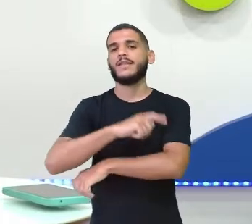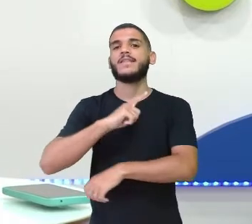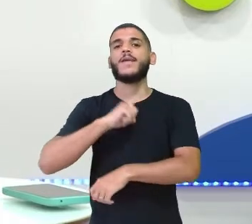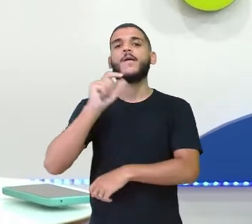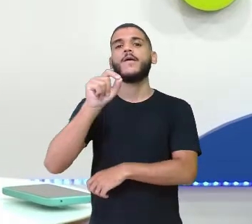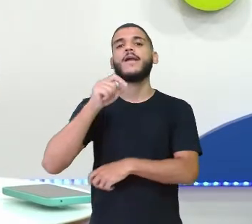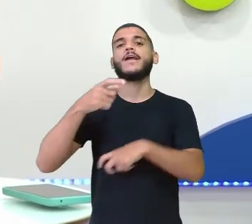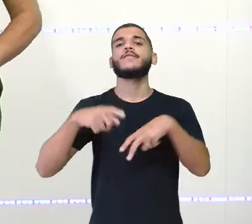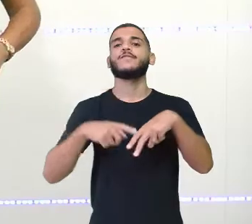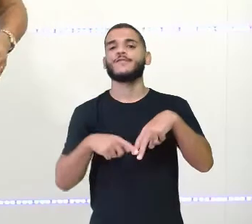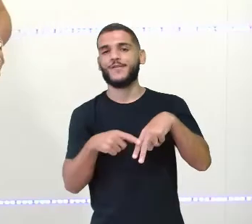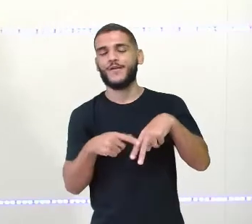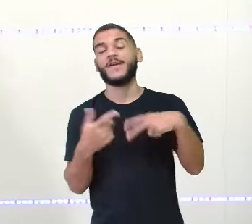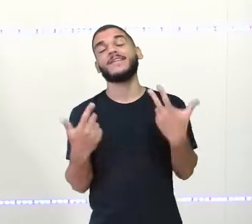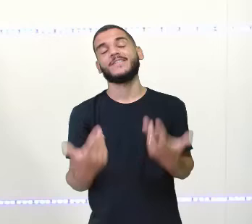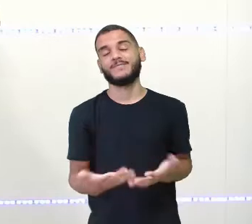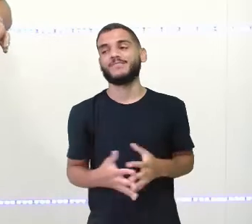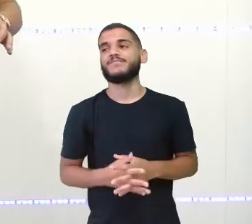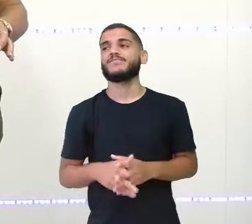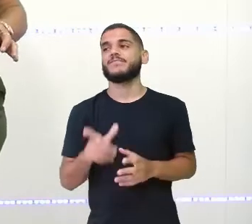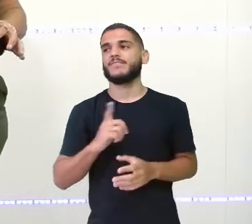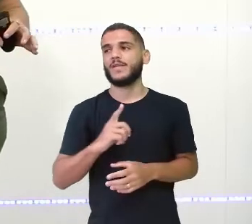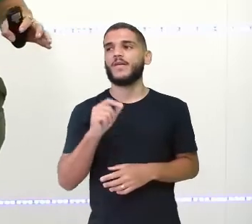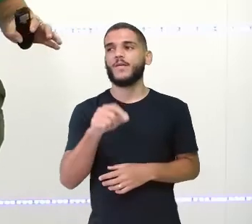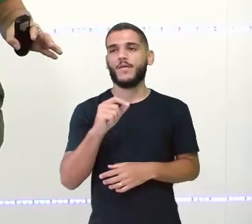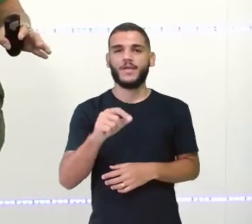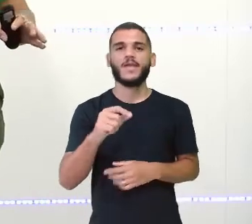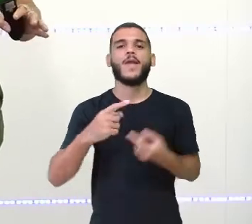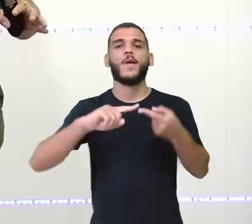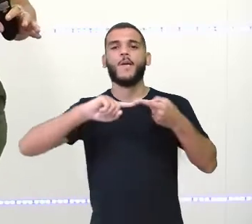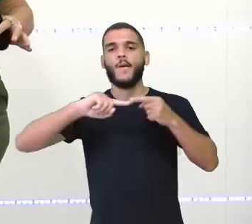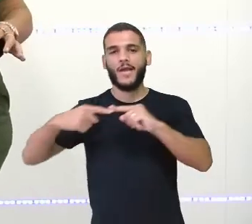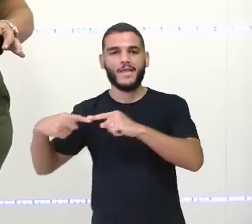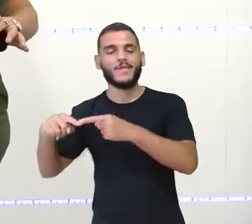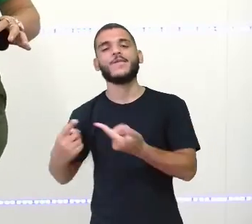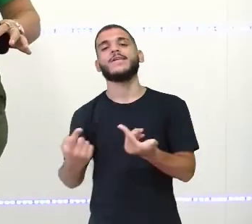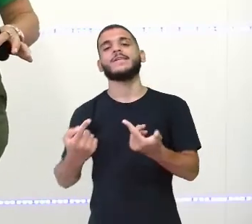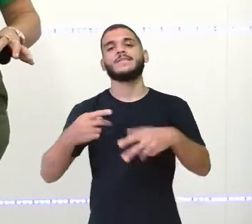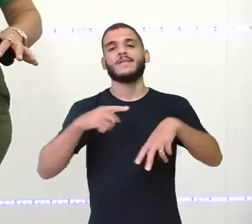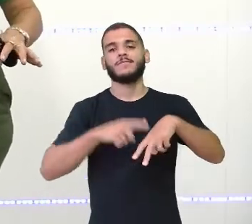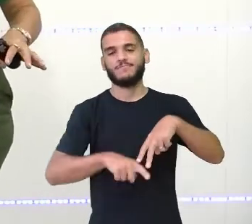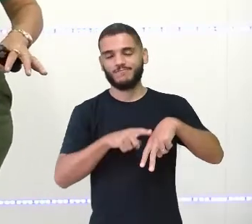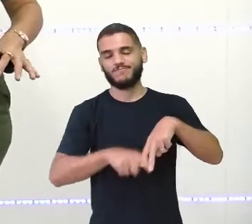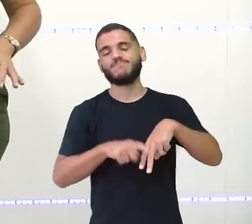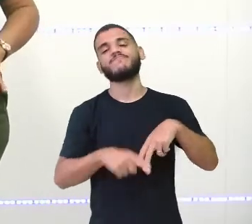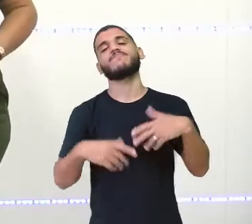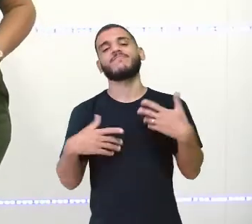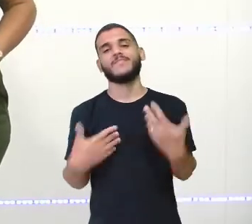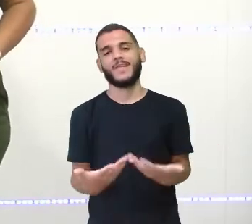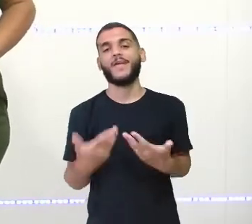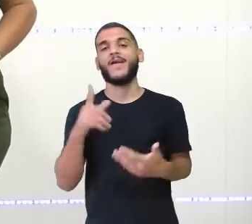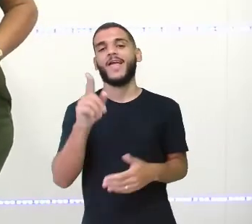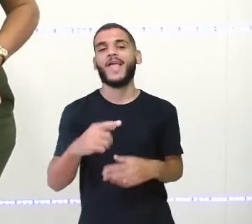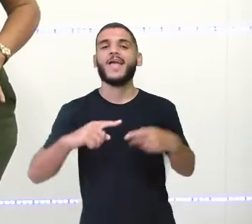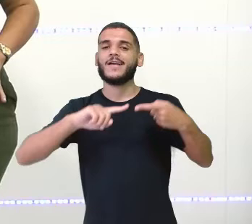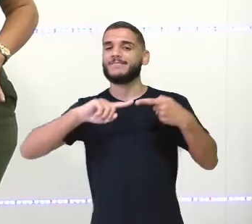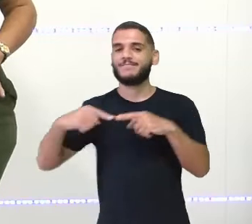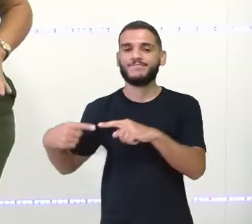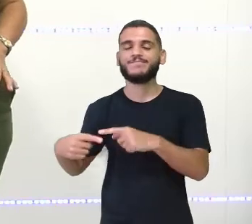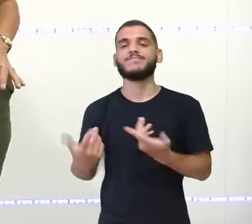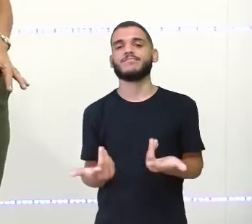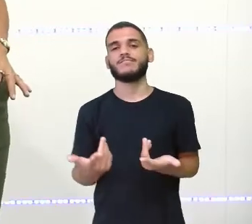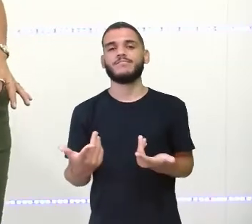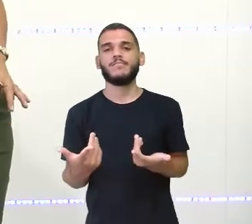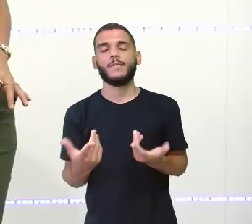grilo tem joelho. Grilo tem uma articulação, não é, nos membros inferiores. Sim. E essa